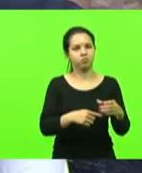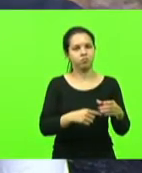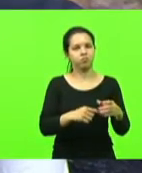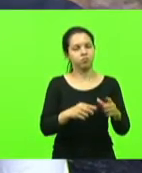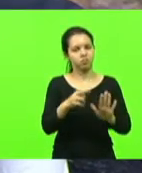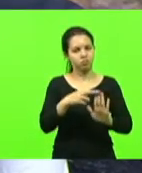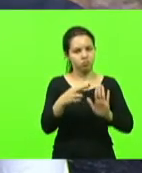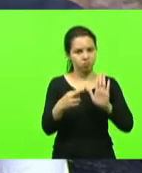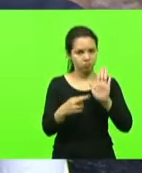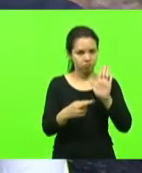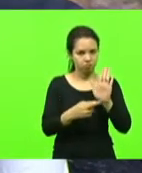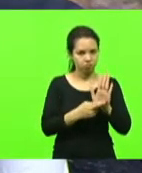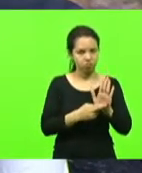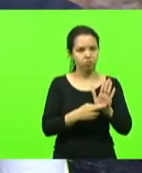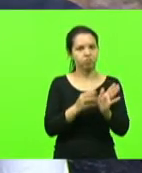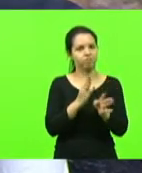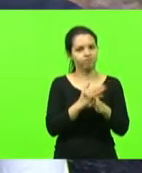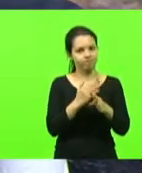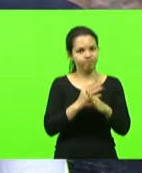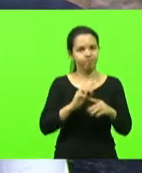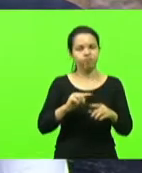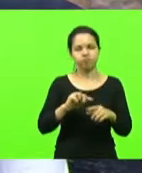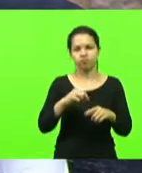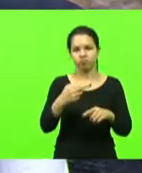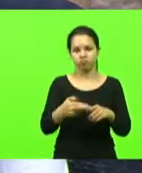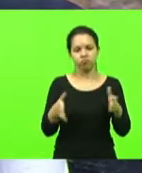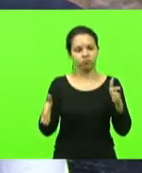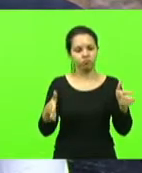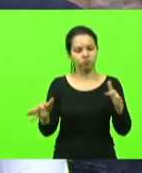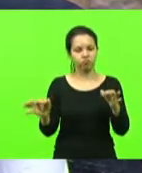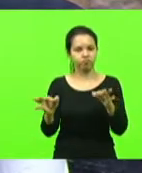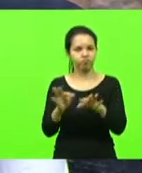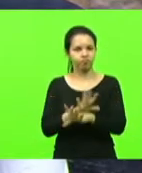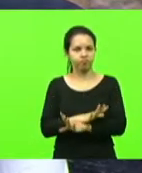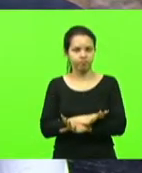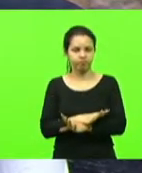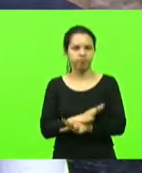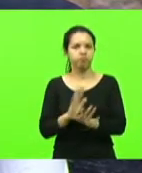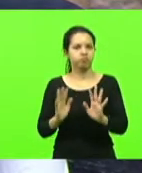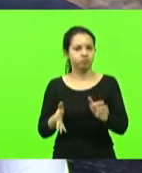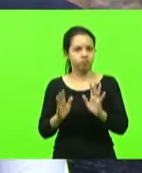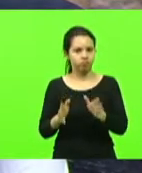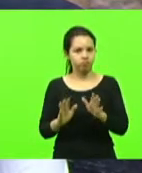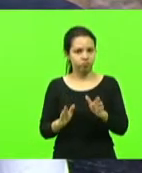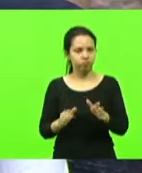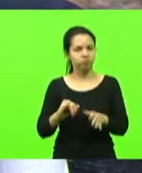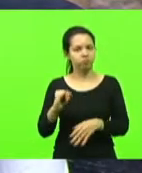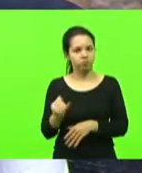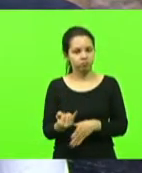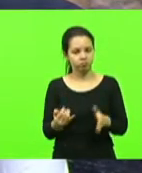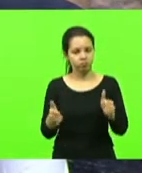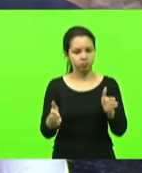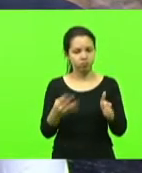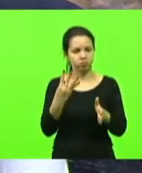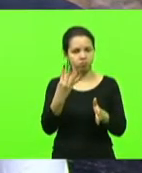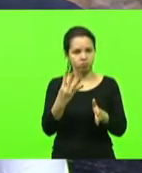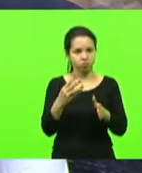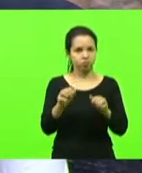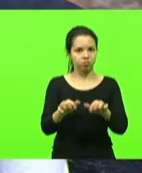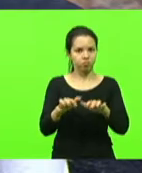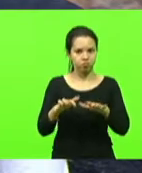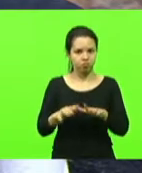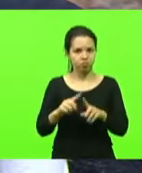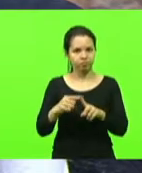regimento. Todos os prazos foram atropelados. O que era para ser aproveitado em 4 sessões foi para... Mais